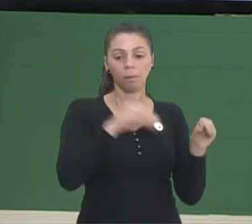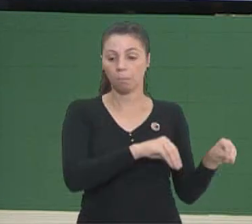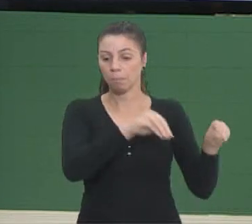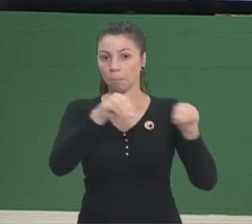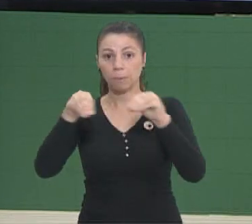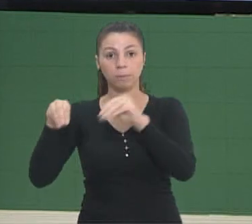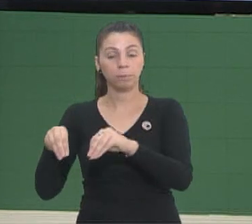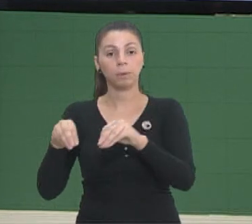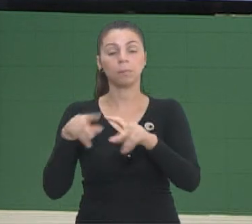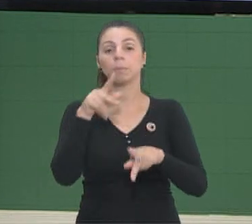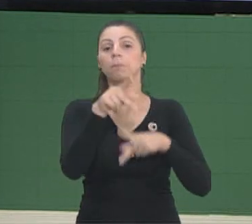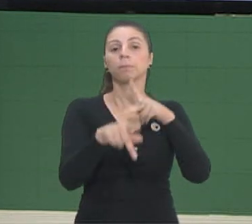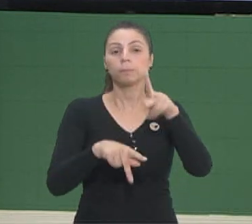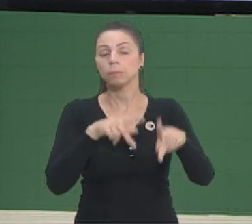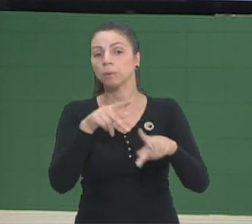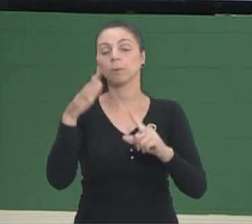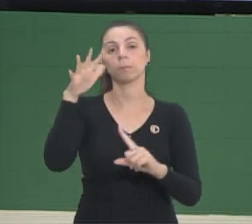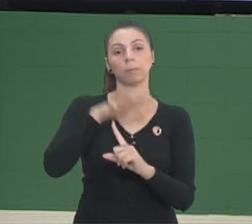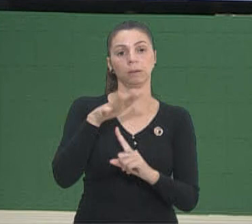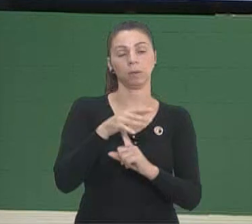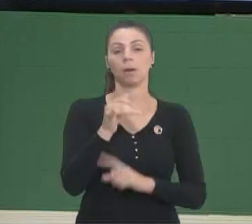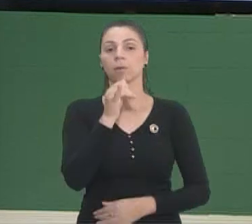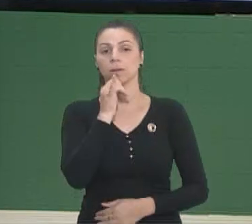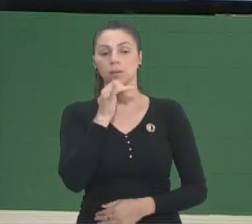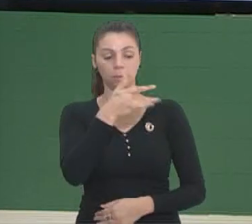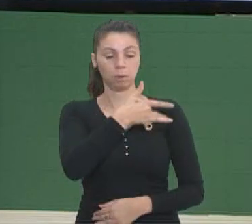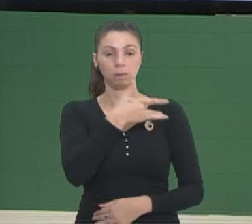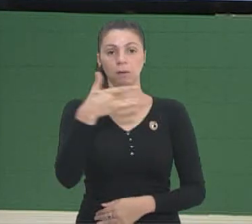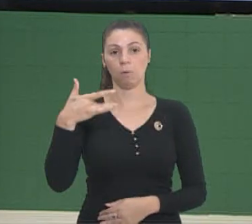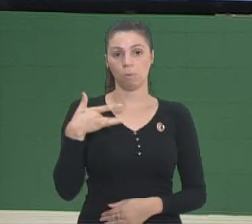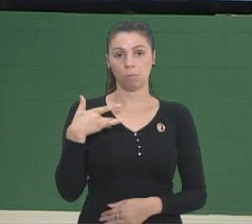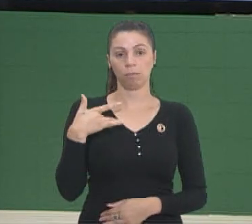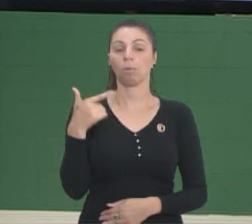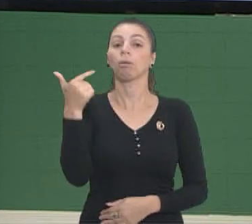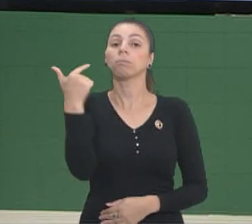Paraná. Exemplo, saúde.